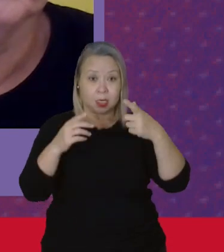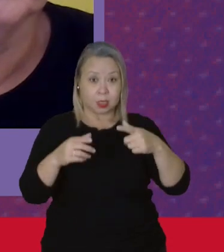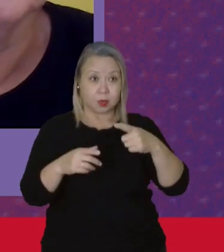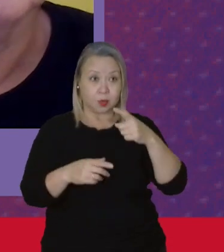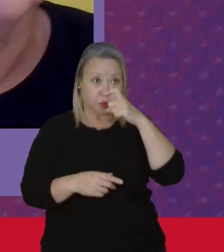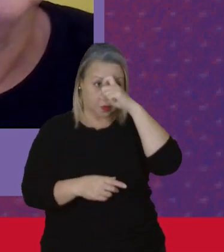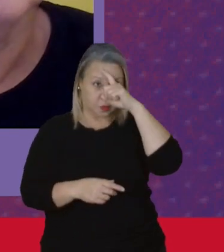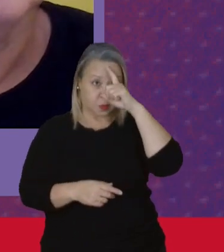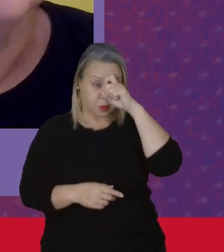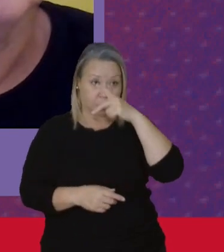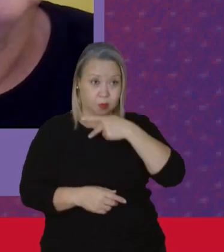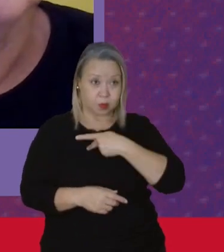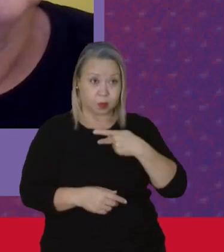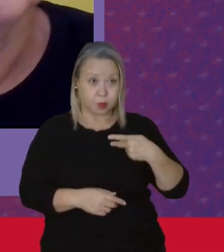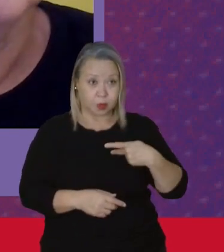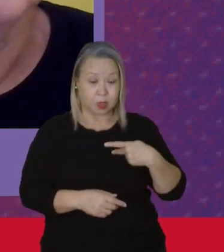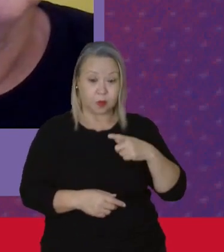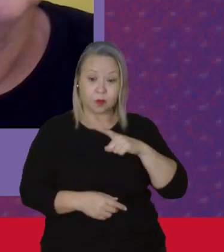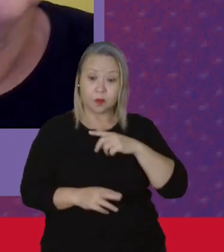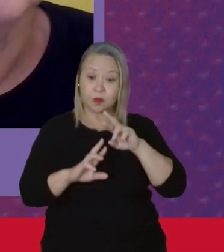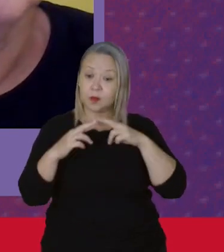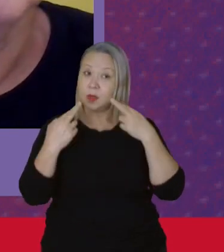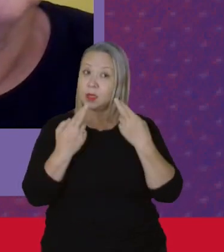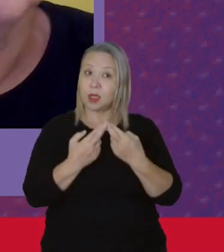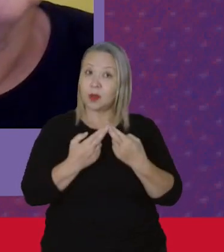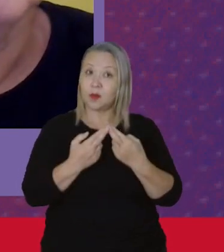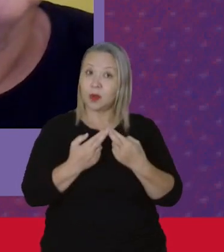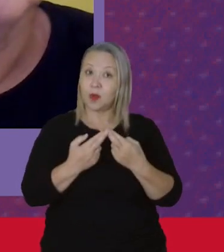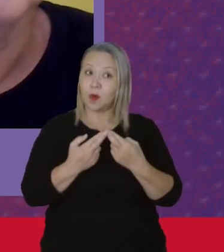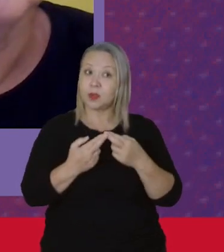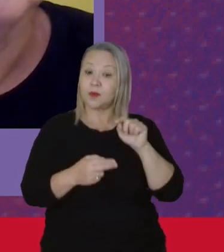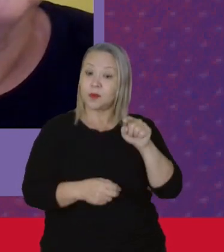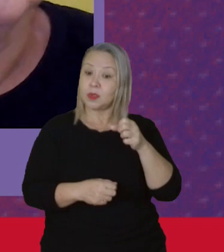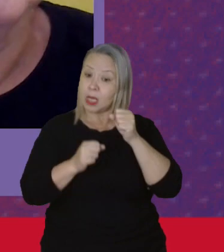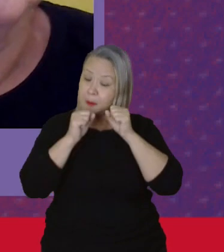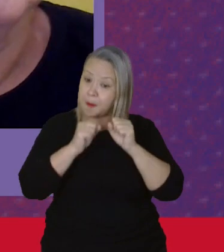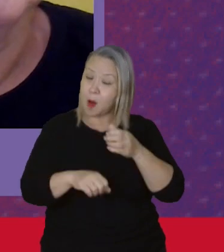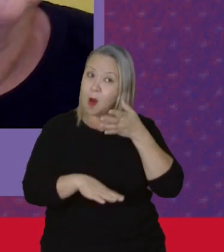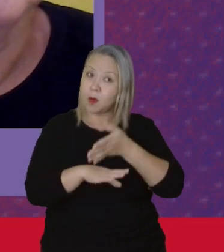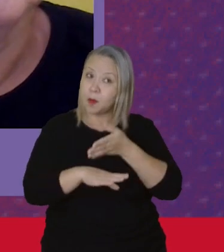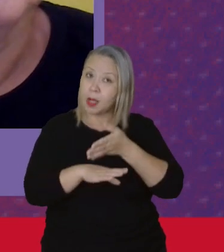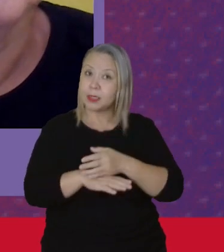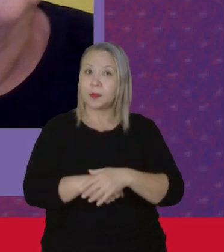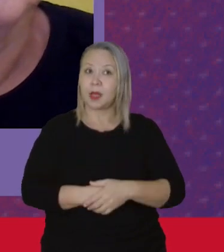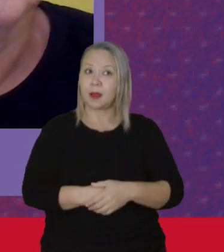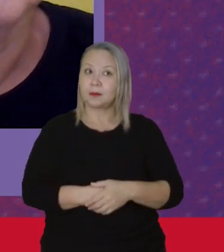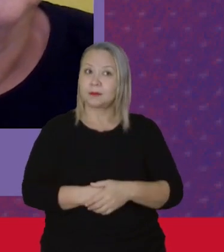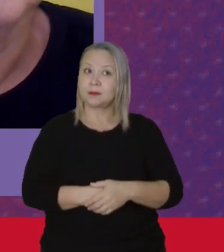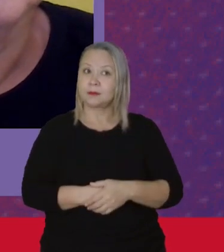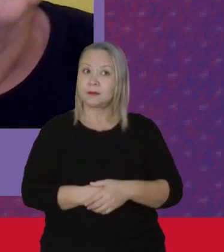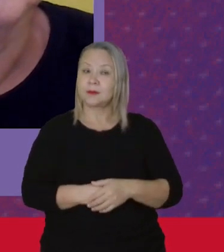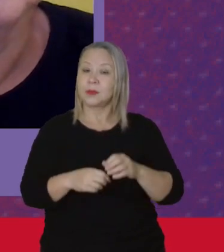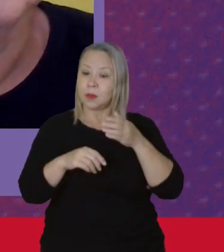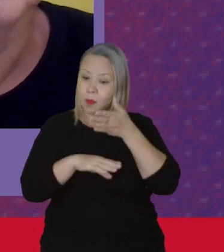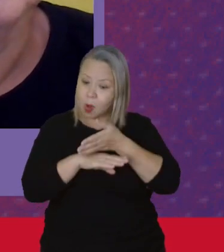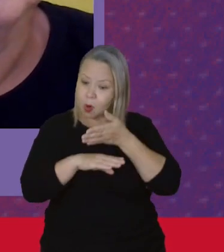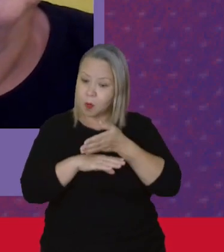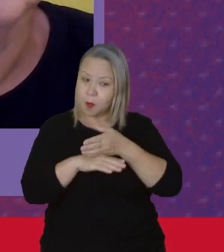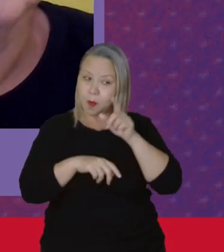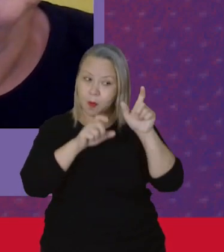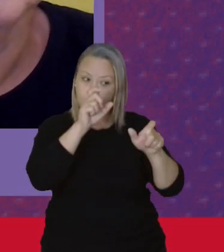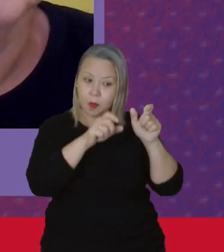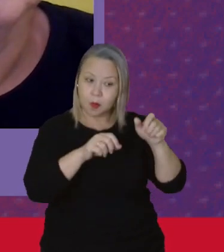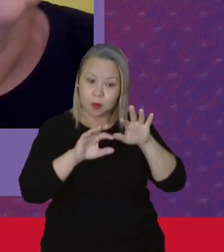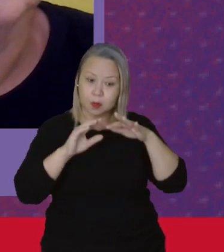tem reuniões mensais, no mínimo, onde você pode participar enquanto usuário e usuária, para participar ali